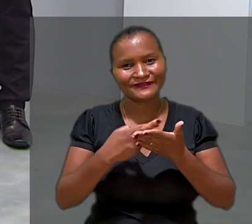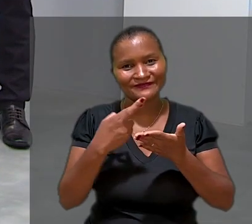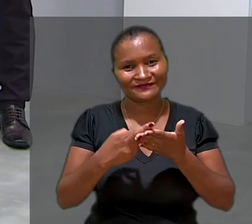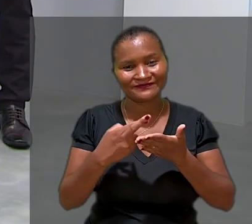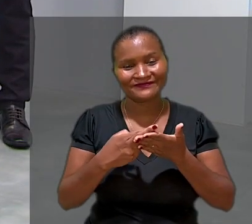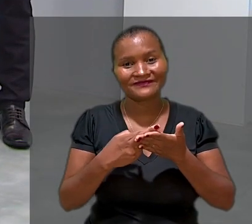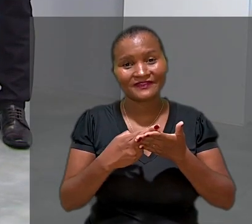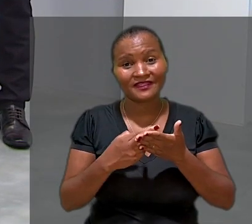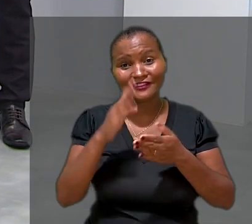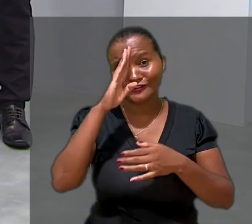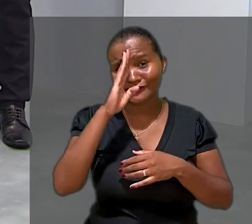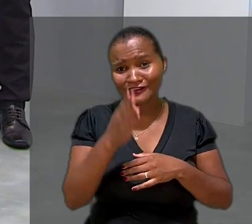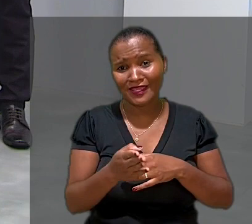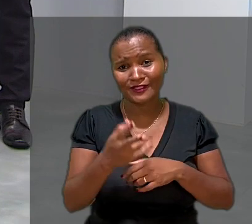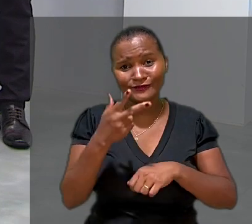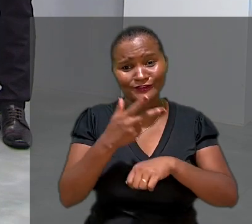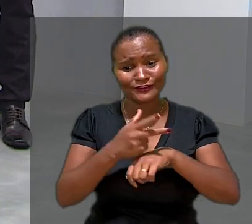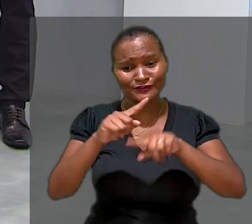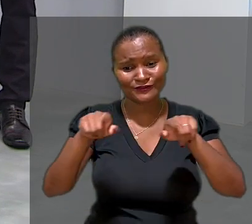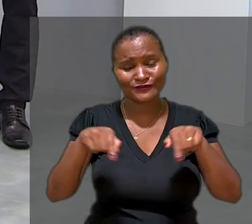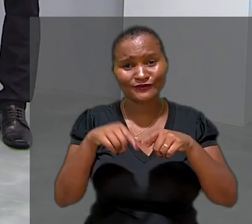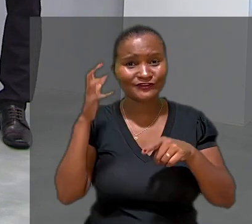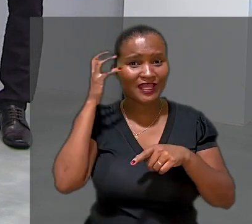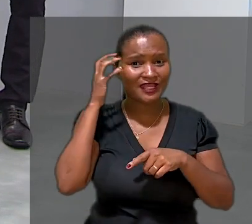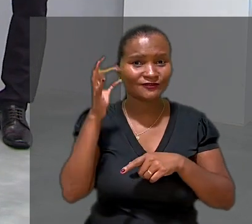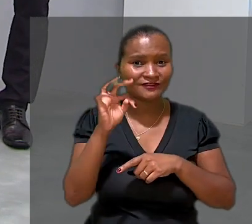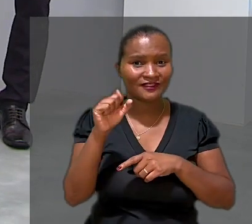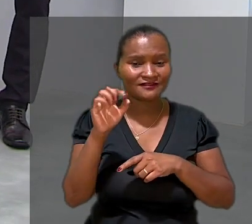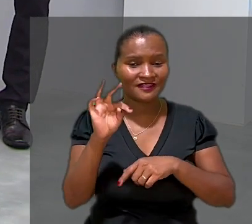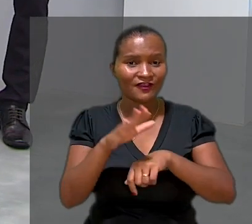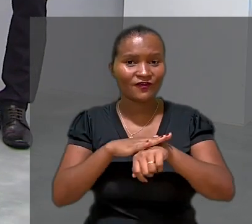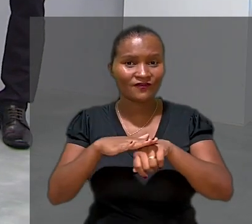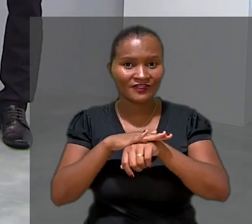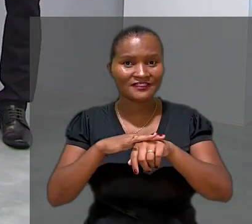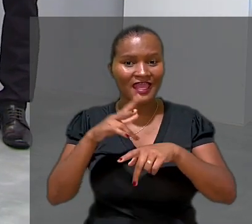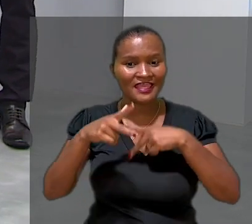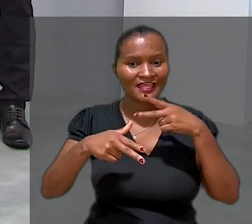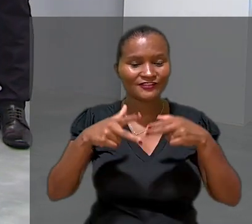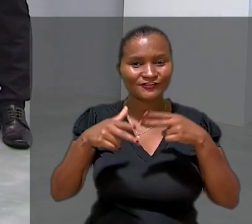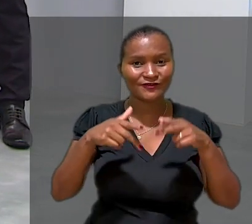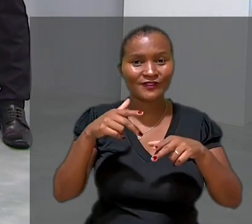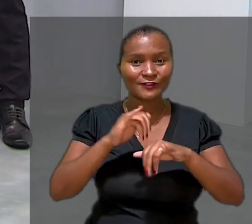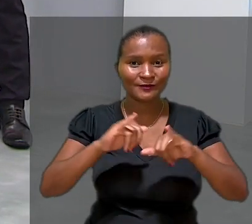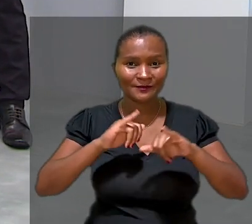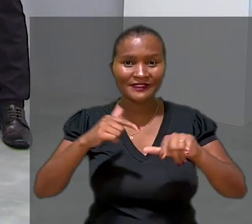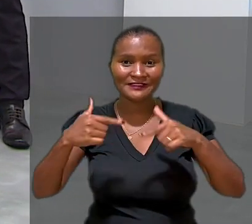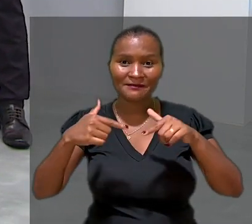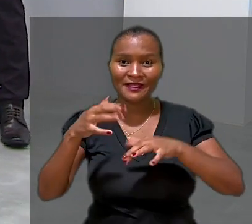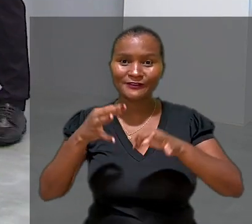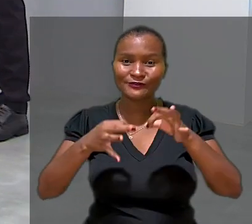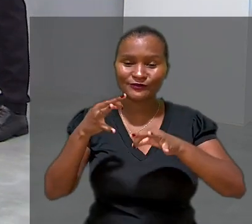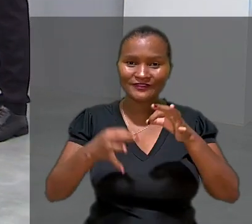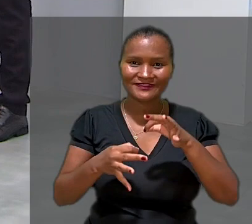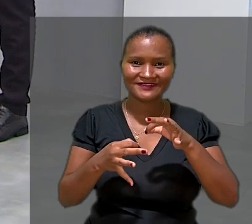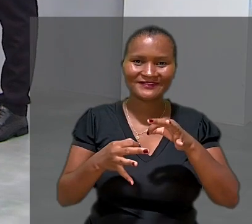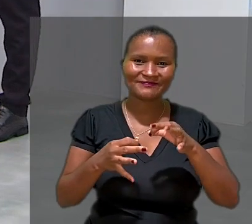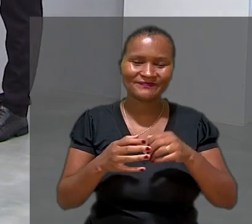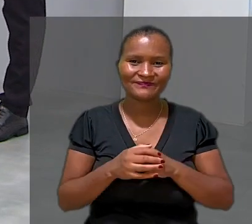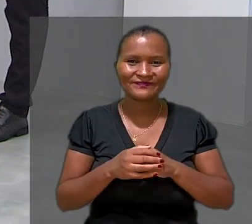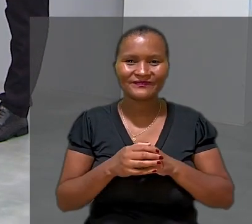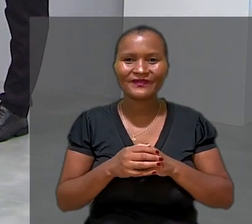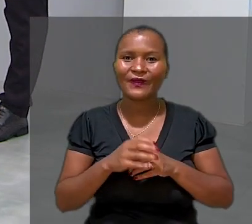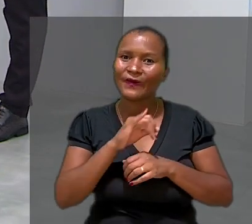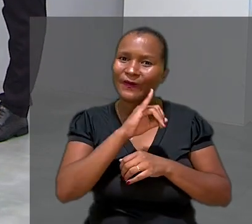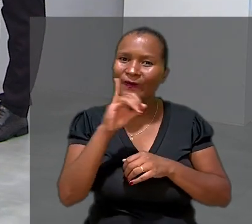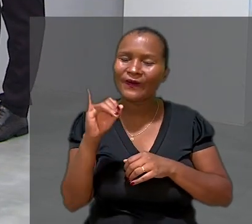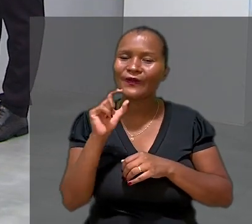Estamos de volta e vamos direto para o estúdio da Rádio TST conversar com a editora do programa Trabalho e Justiça, Liamara Mendes.